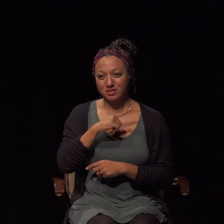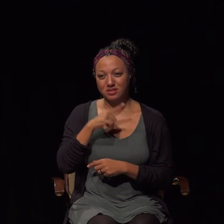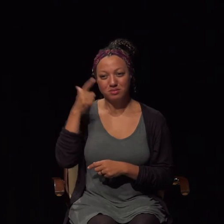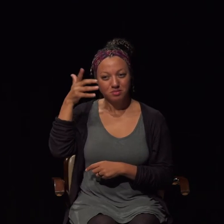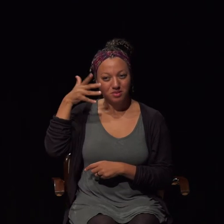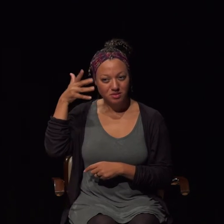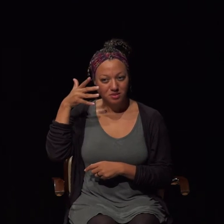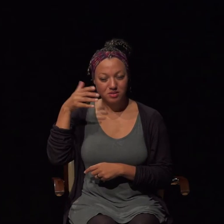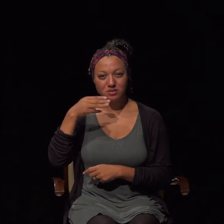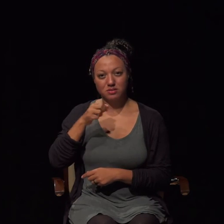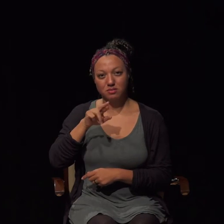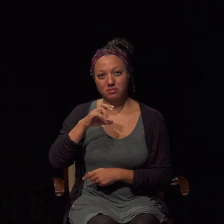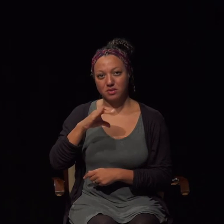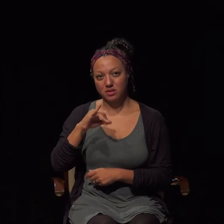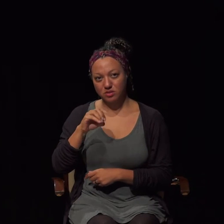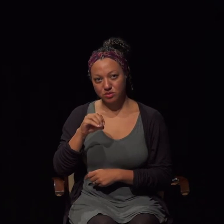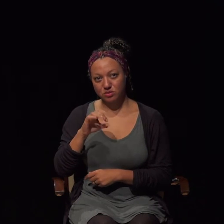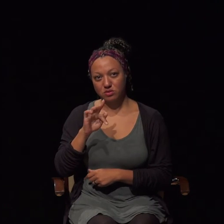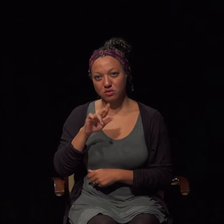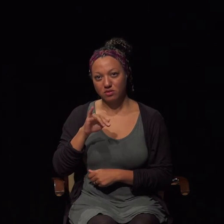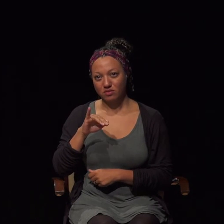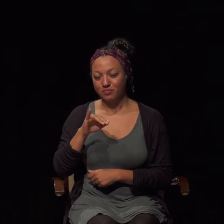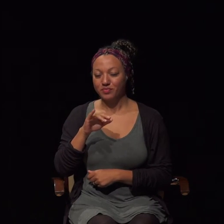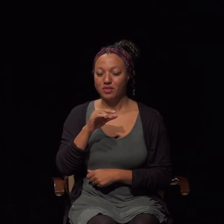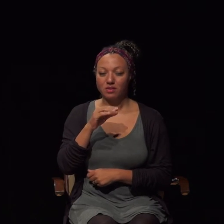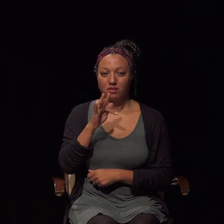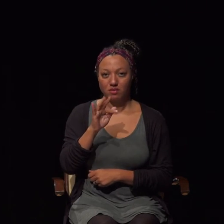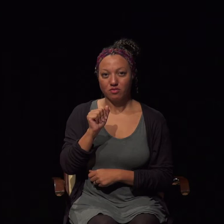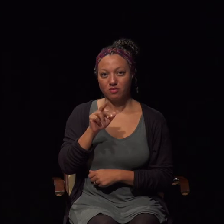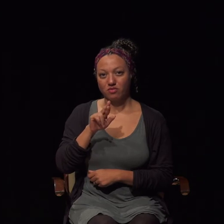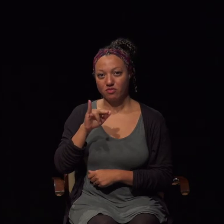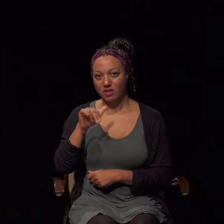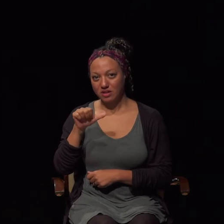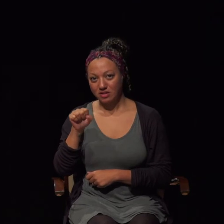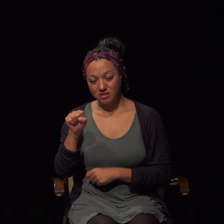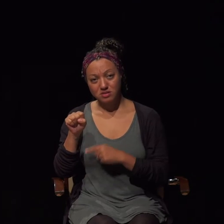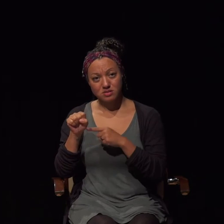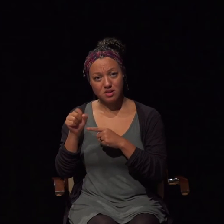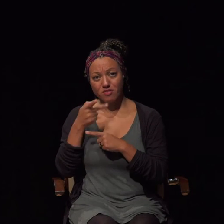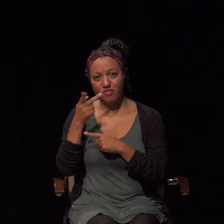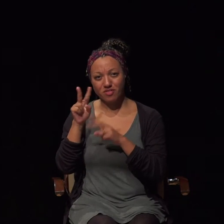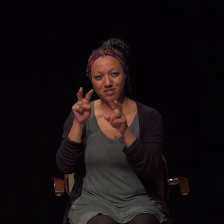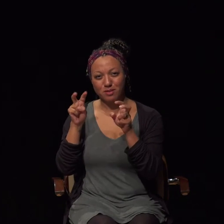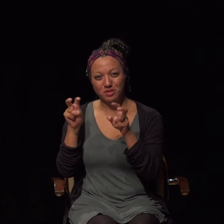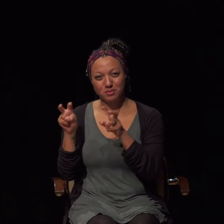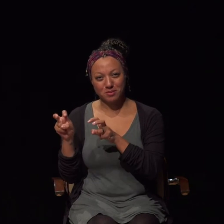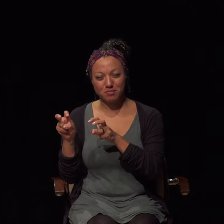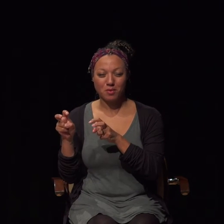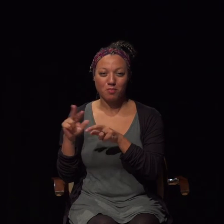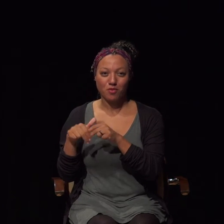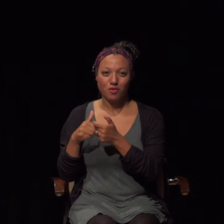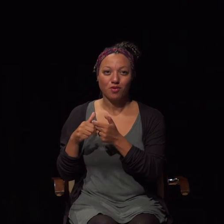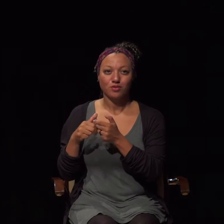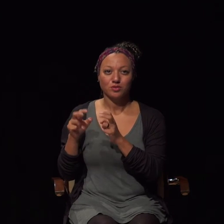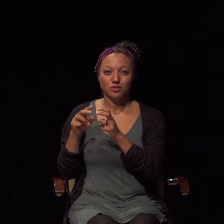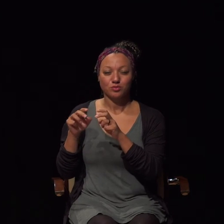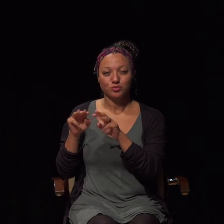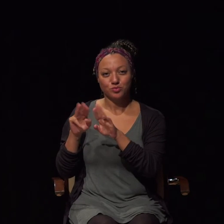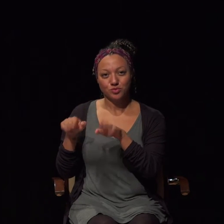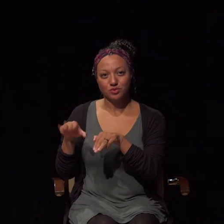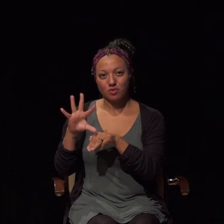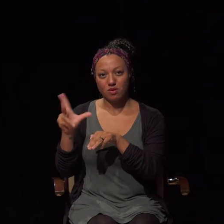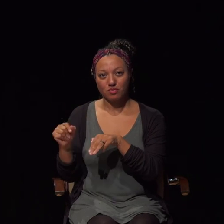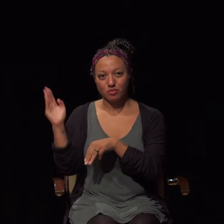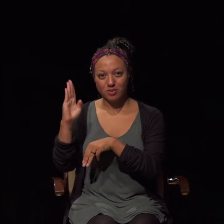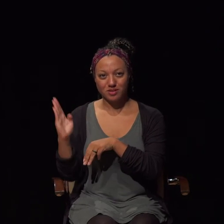a palestra do Márcio Freitas que Farias desculpe que vai falar a partir de tempo como o museu afro-brasil se organiza